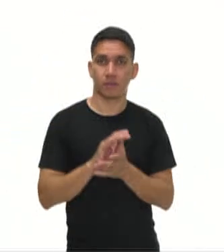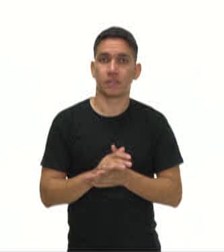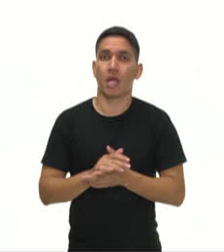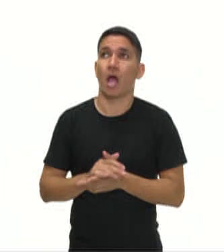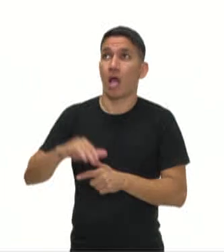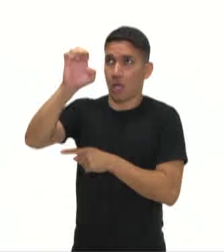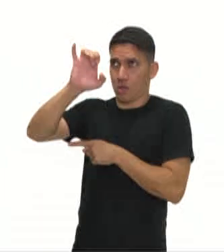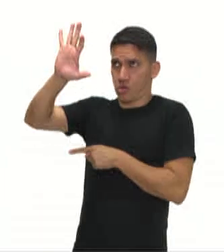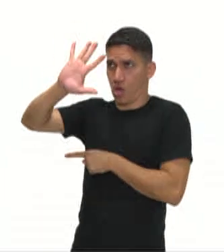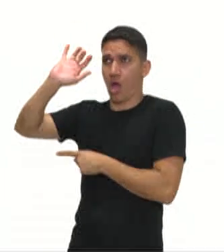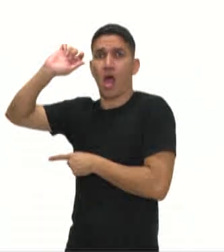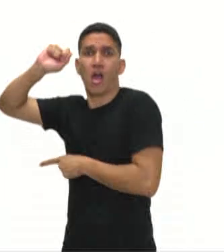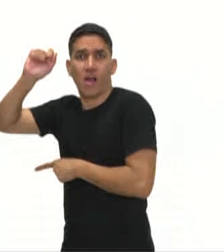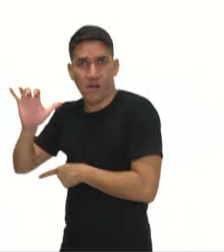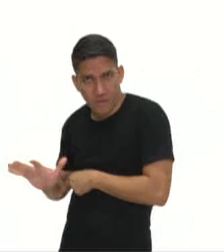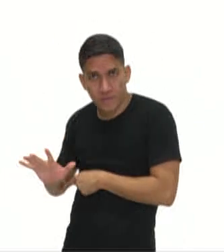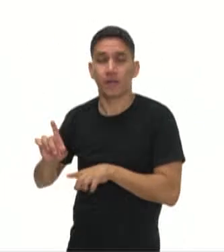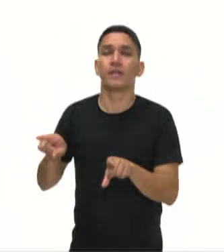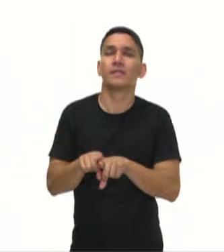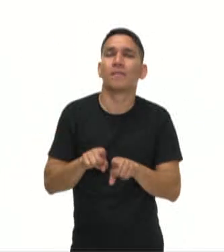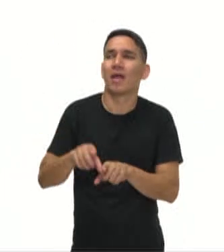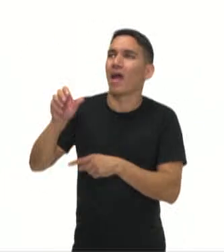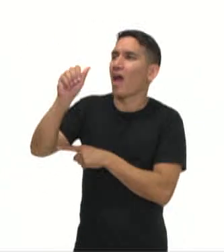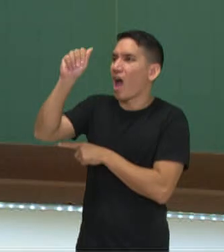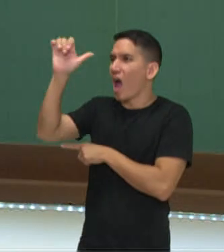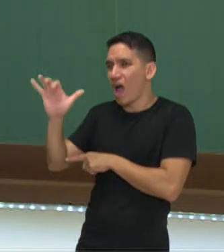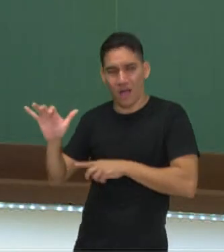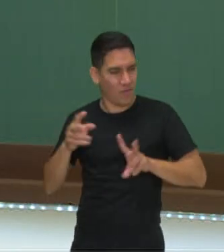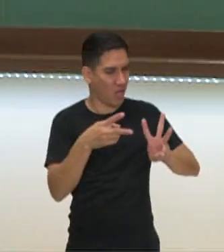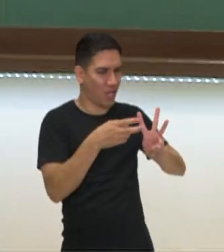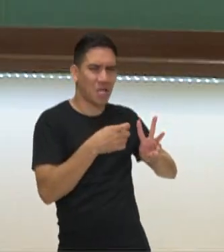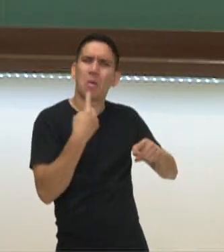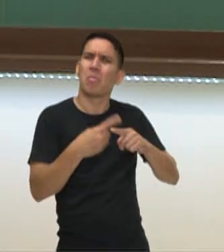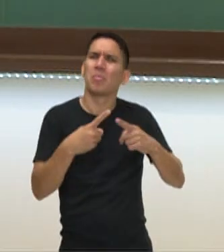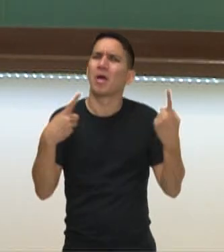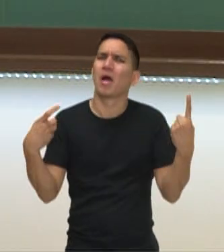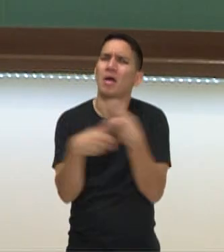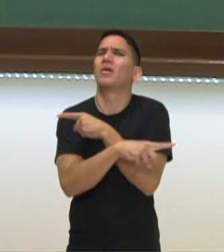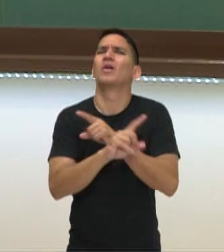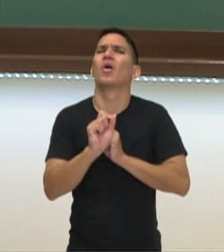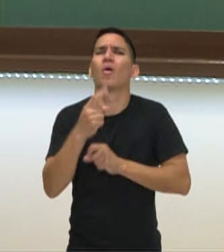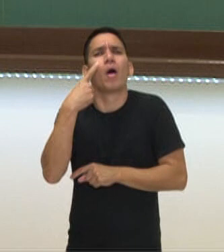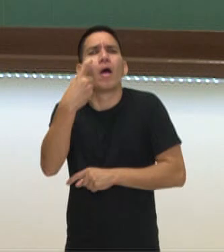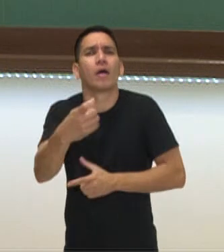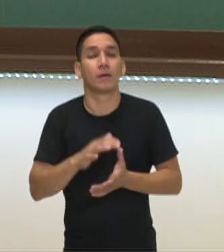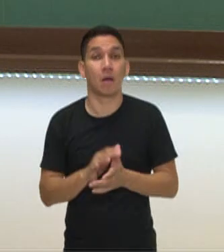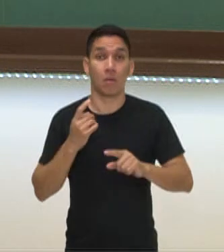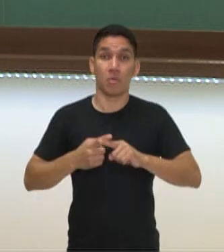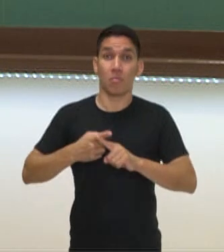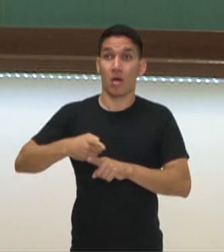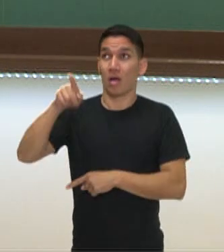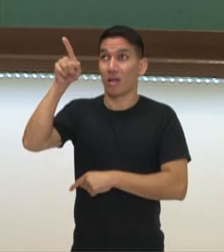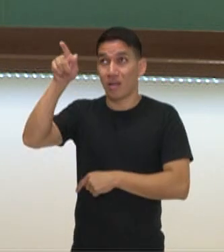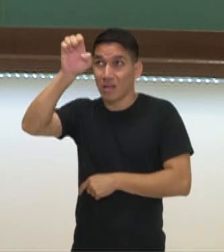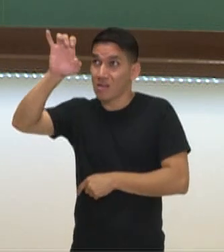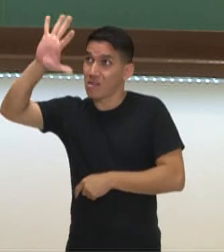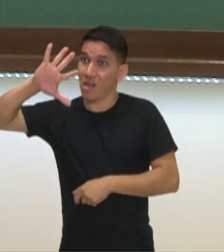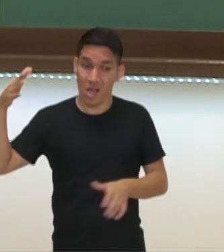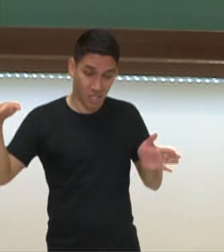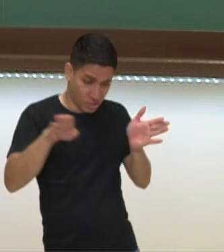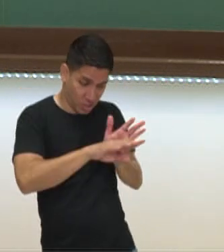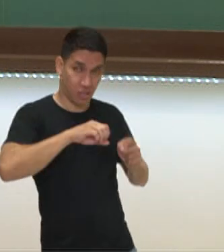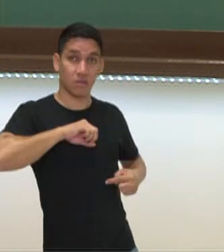e a africana e a indígena. Então, por que conflitos de interesses, né? Porque o colonizador português, ele vem para